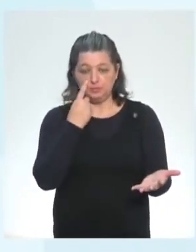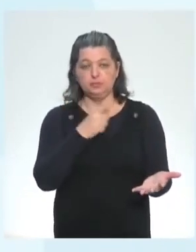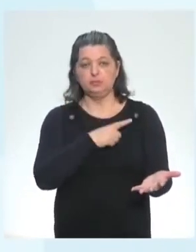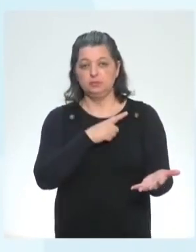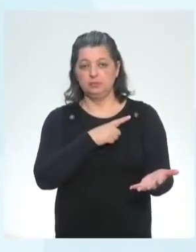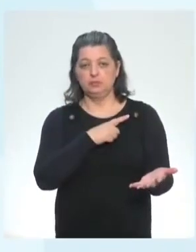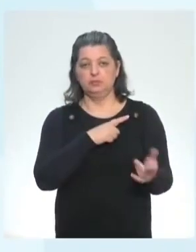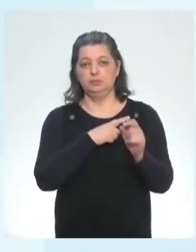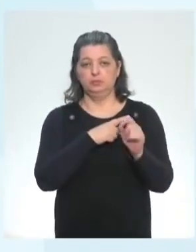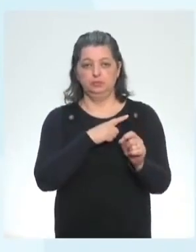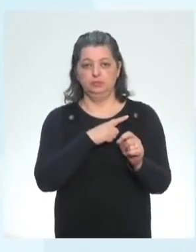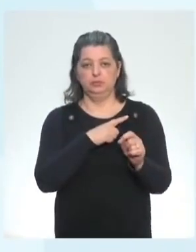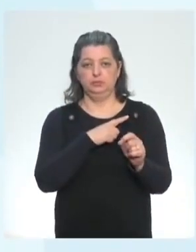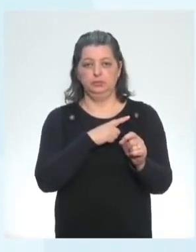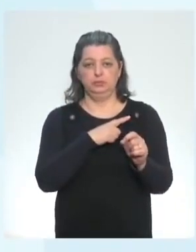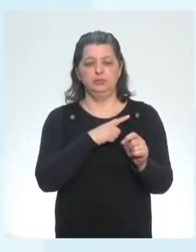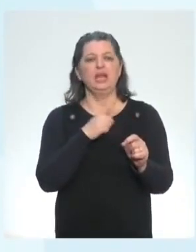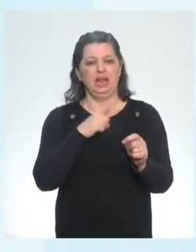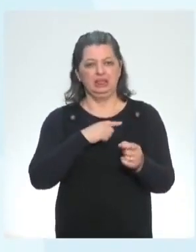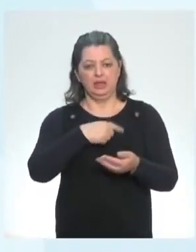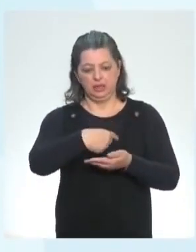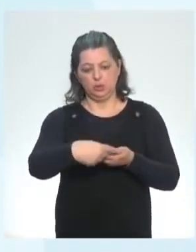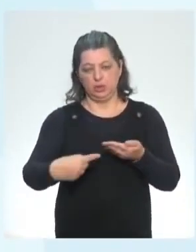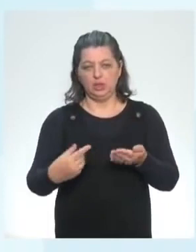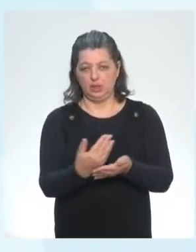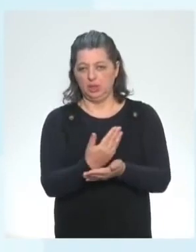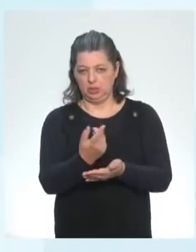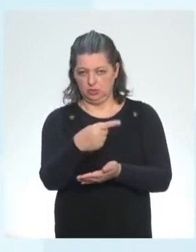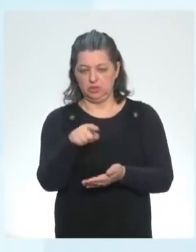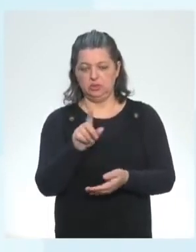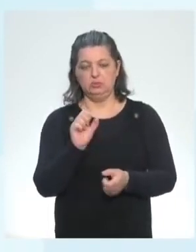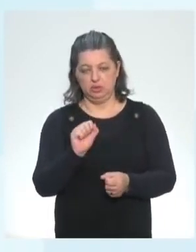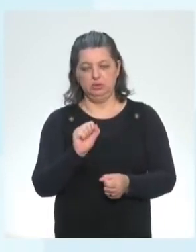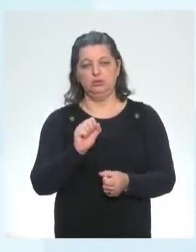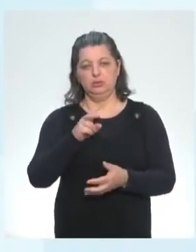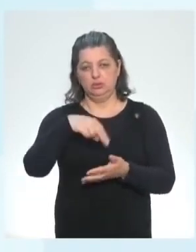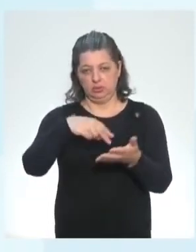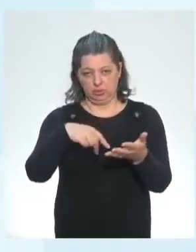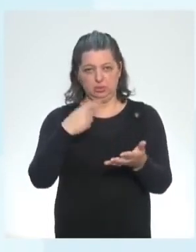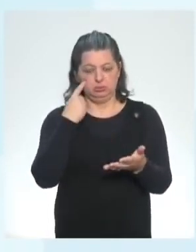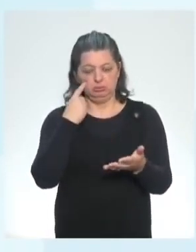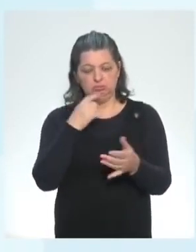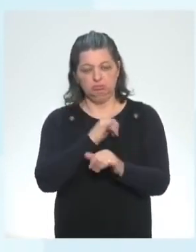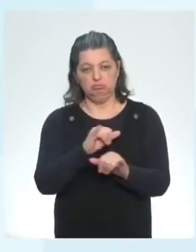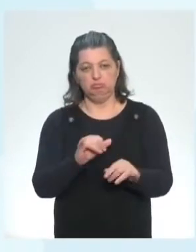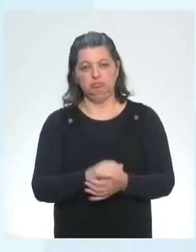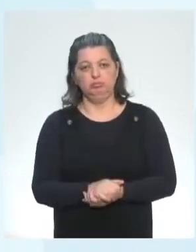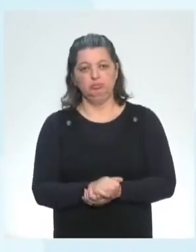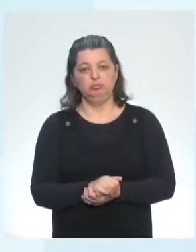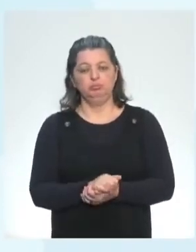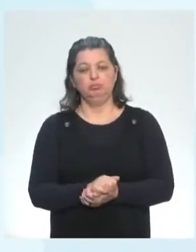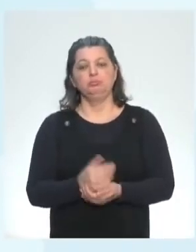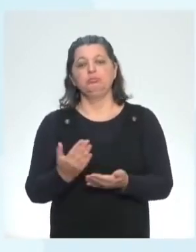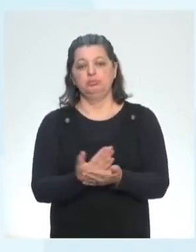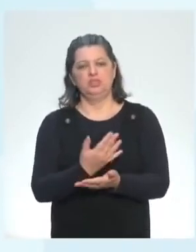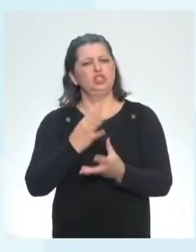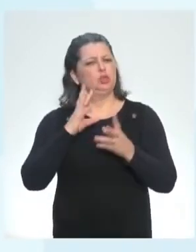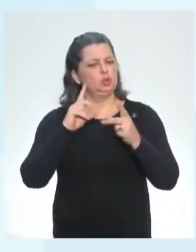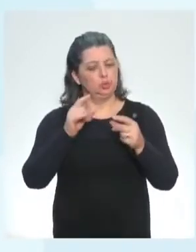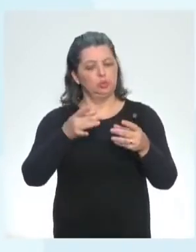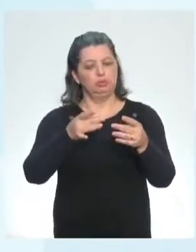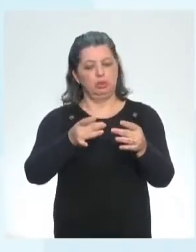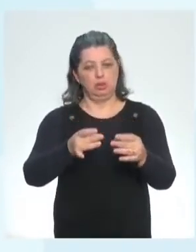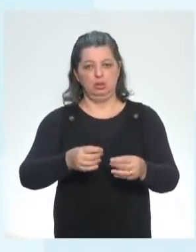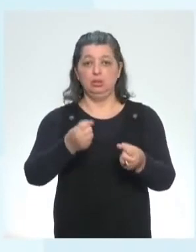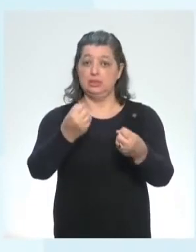tem, falando para a gente, tem no caderno de vocês. Vocês podem ler o enunciado no caderno de vocês. Ele dá todos os dados,